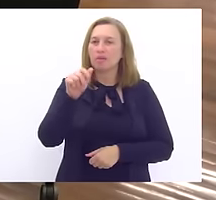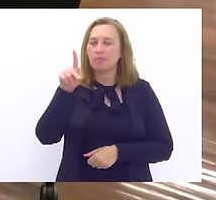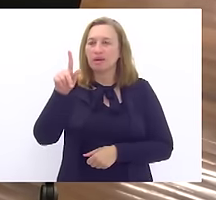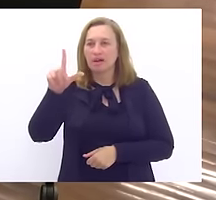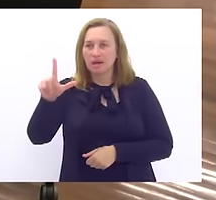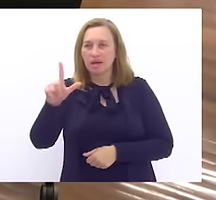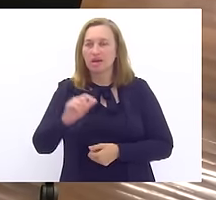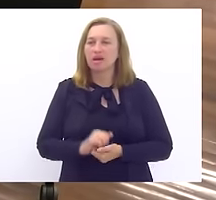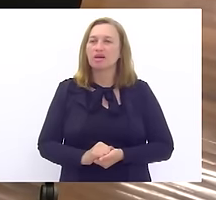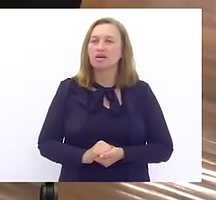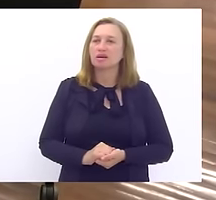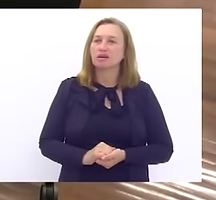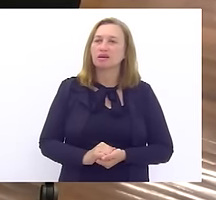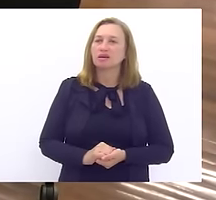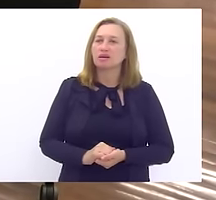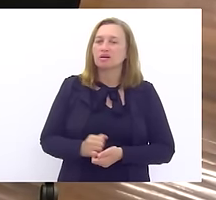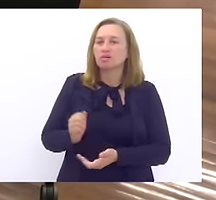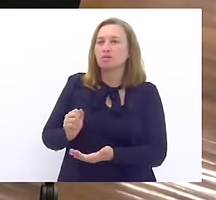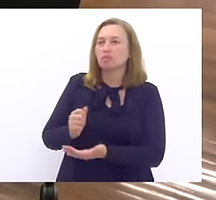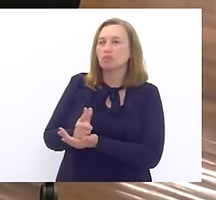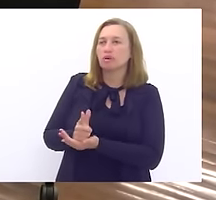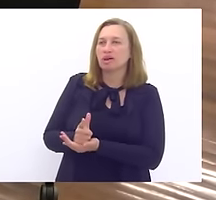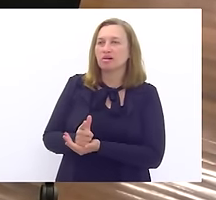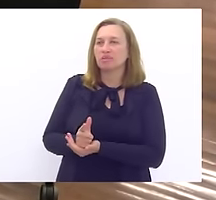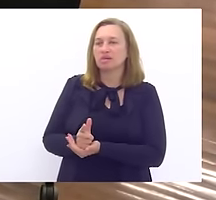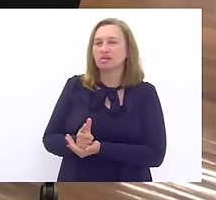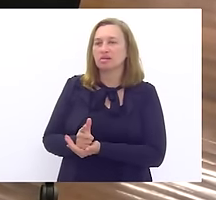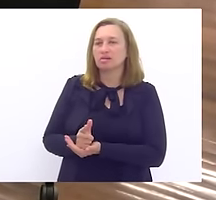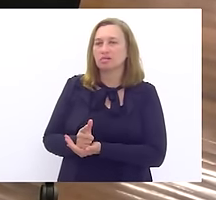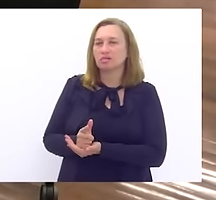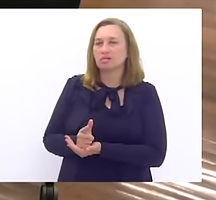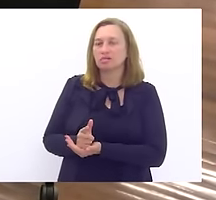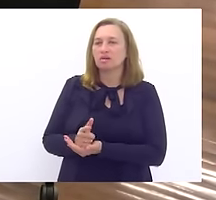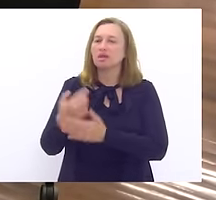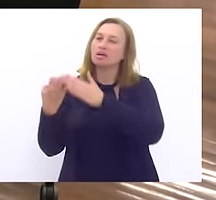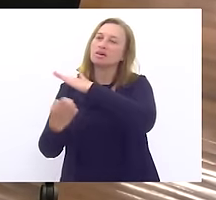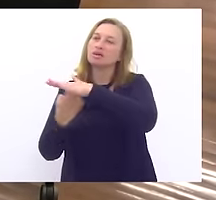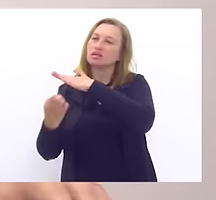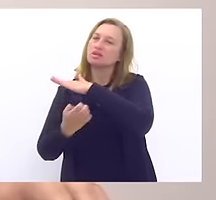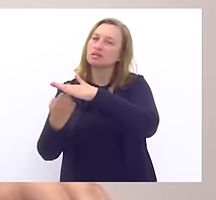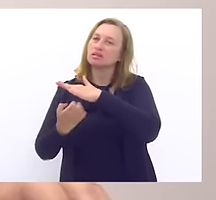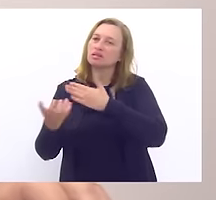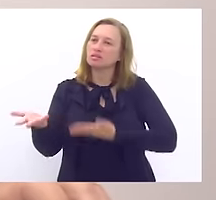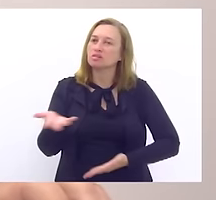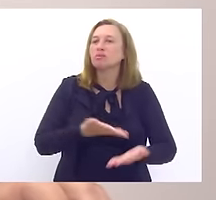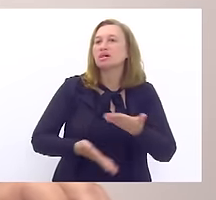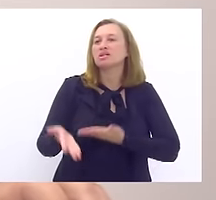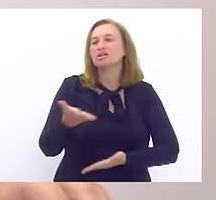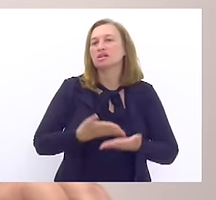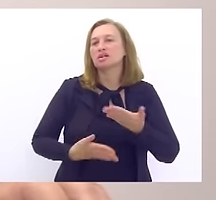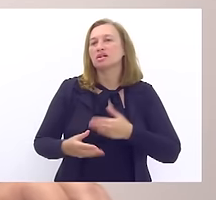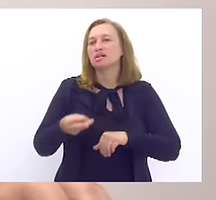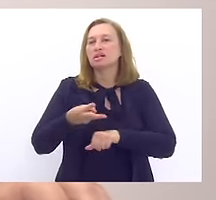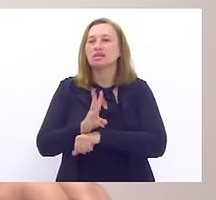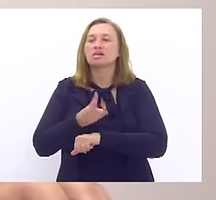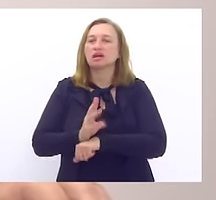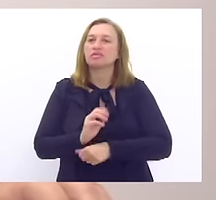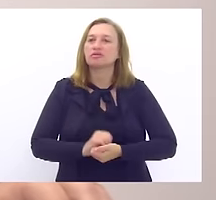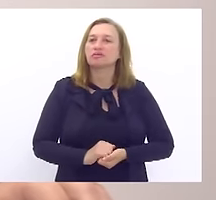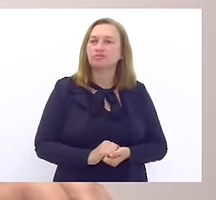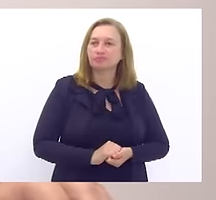como é que a pele faz a remuneração as empresas que são parceiras da pele as terceirizadas